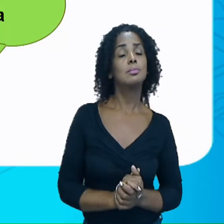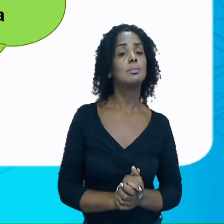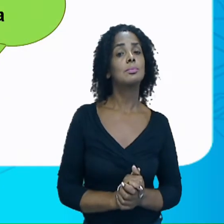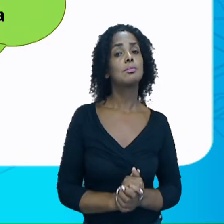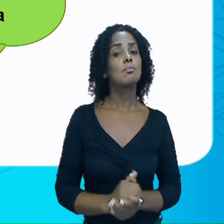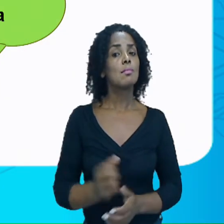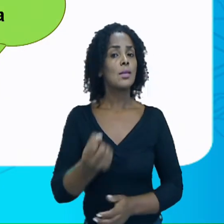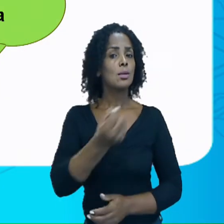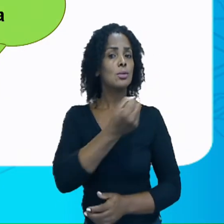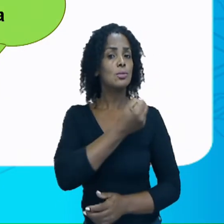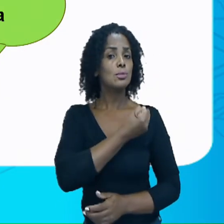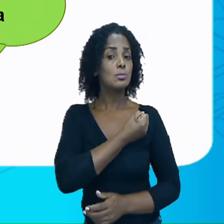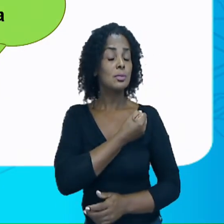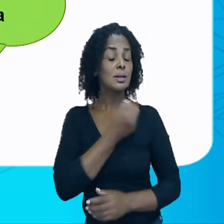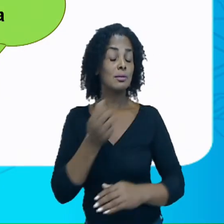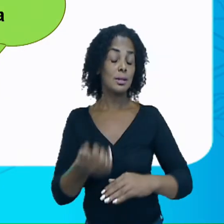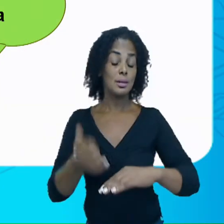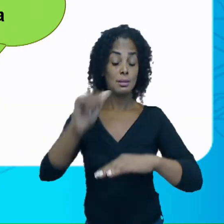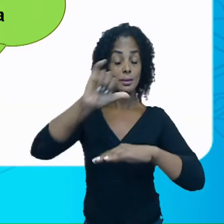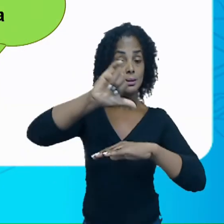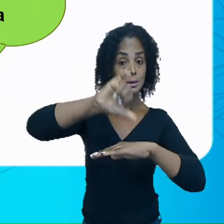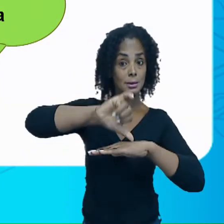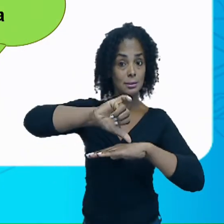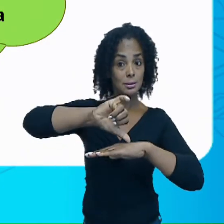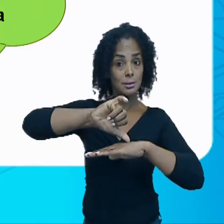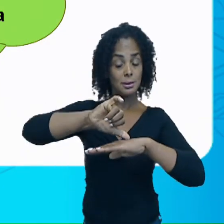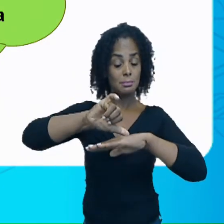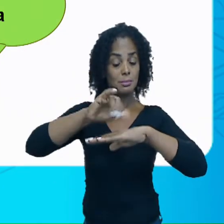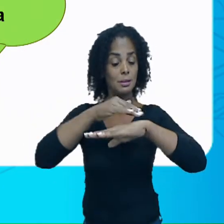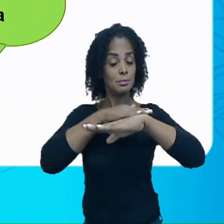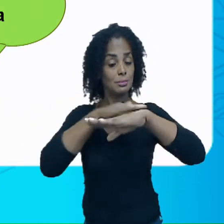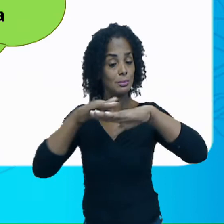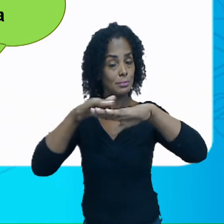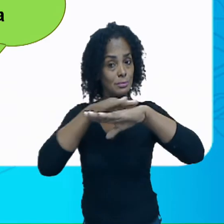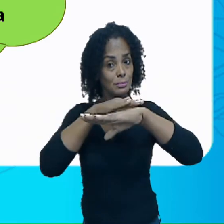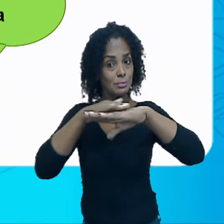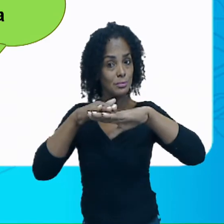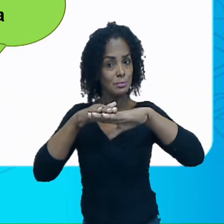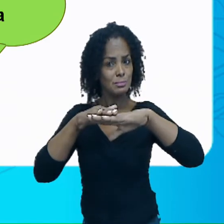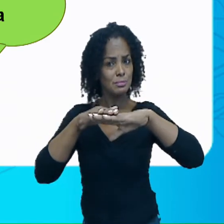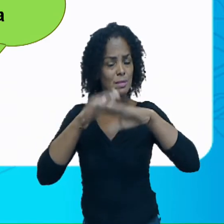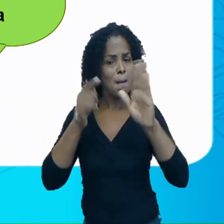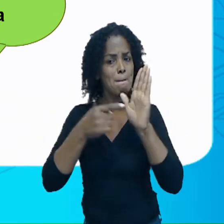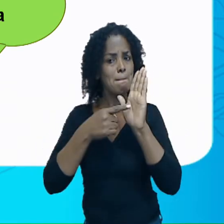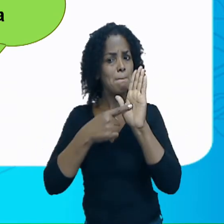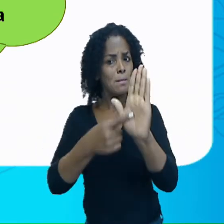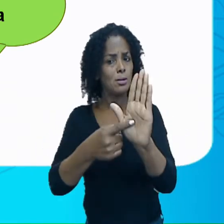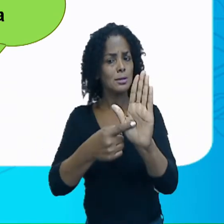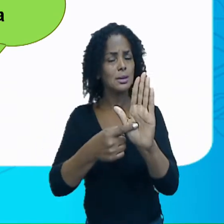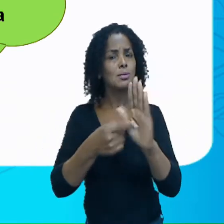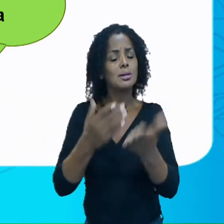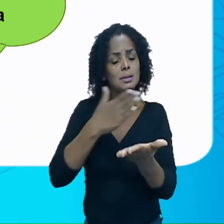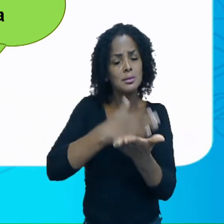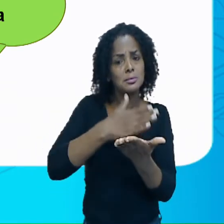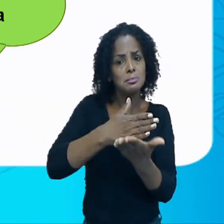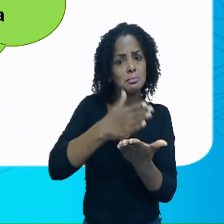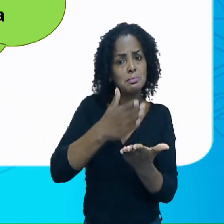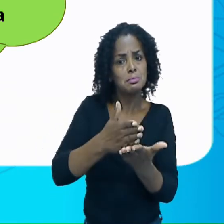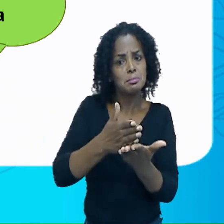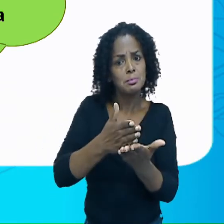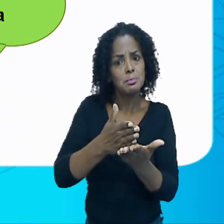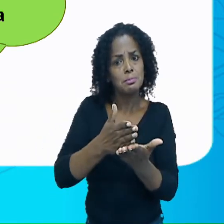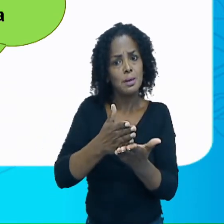O número que fica acima do traço indica quantas partes do inteiro foram consideradas.